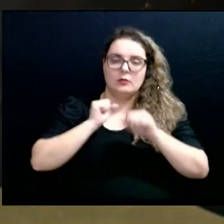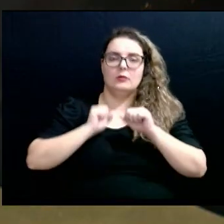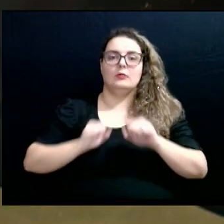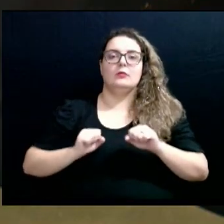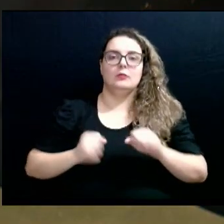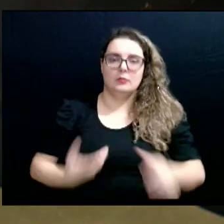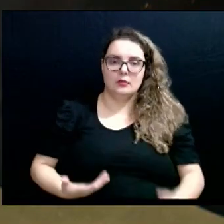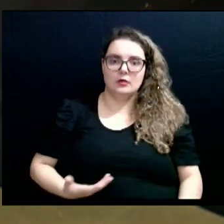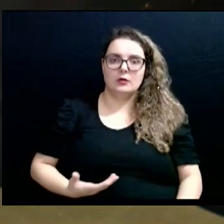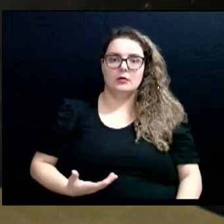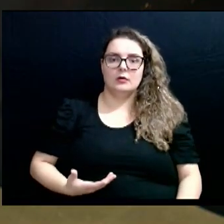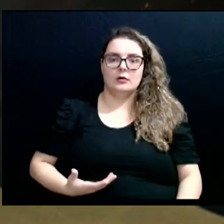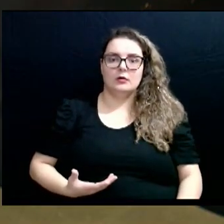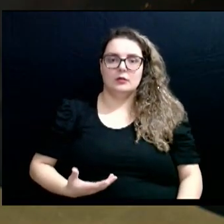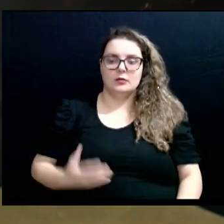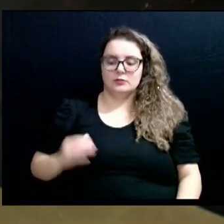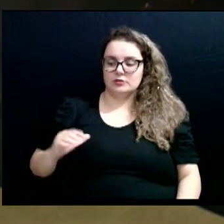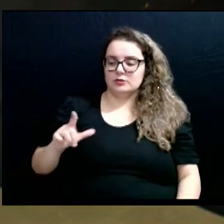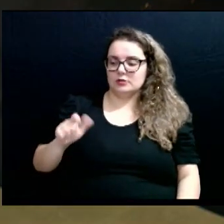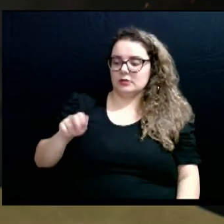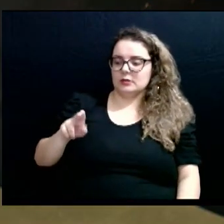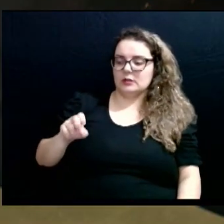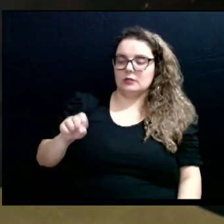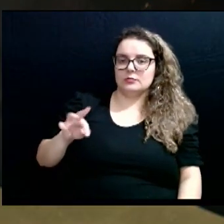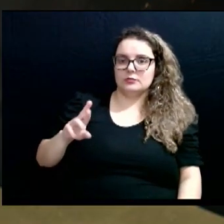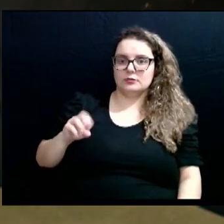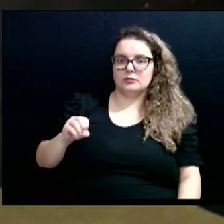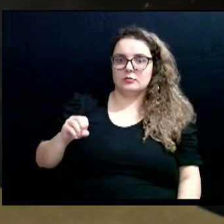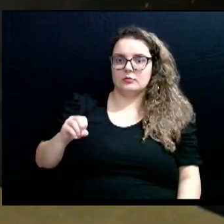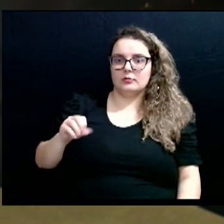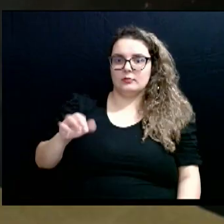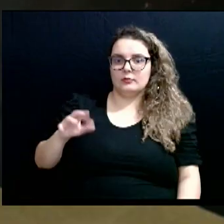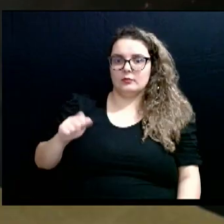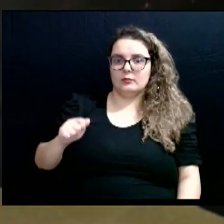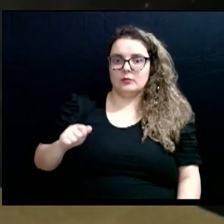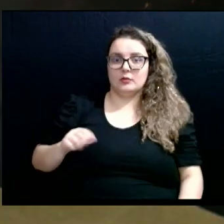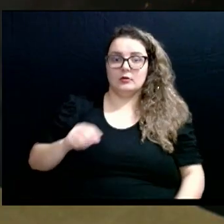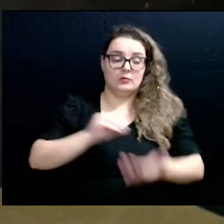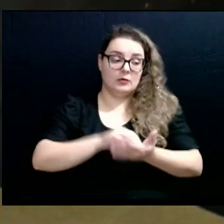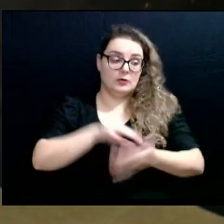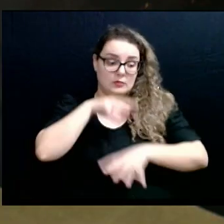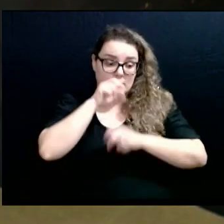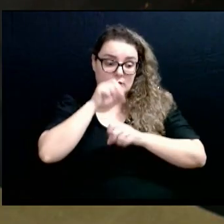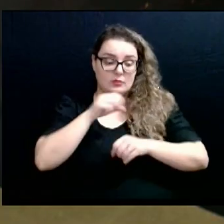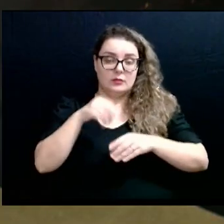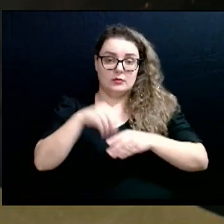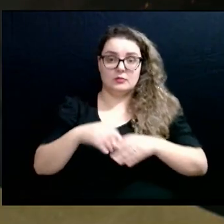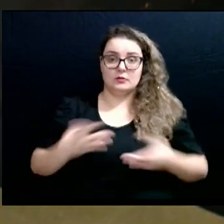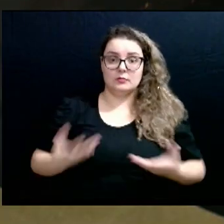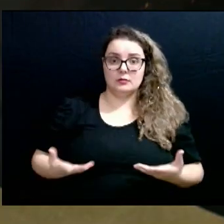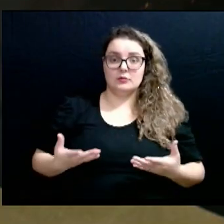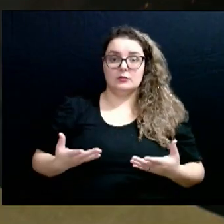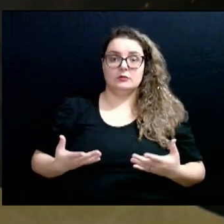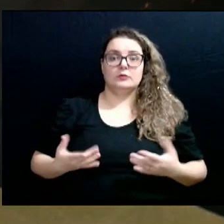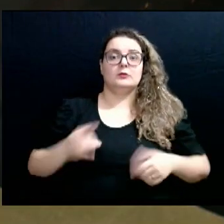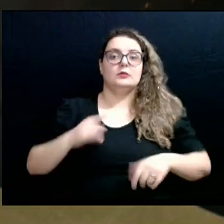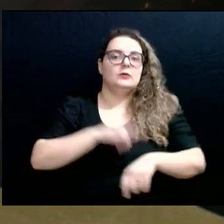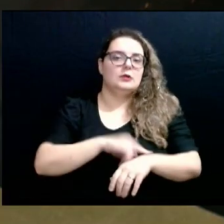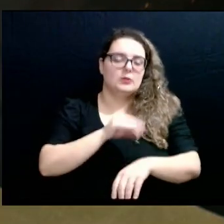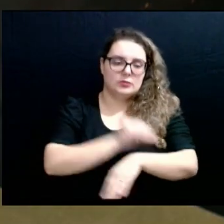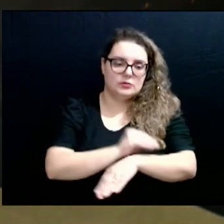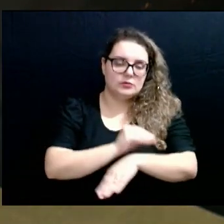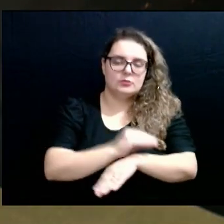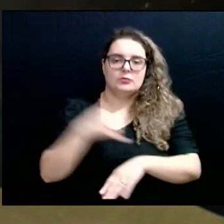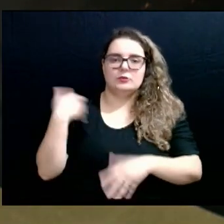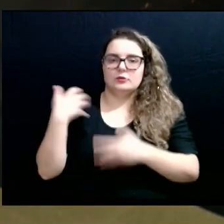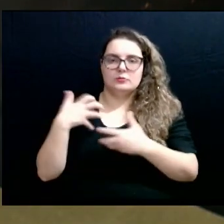de claustrofobia, de se sentir sem ar até dentro desse banheiro. E aí, a atitude do cuidador, eu digo cuidador porque a gente